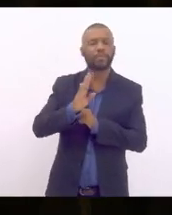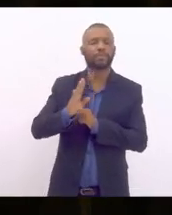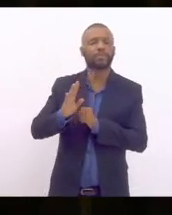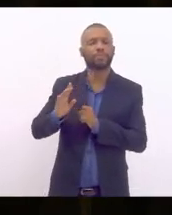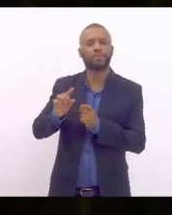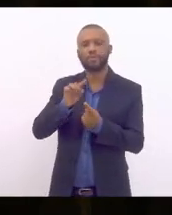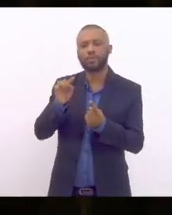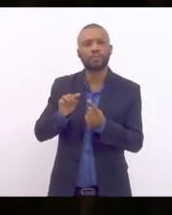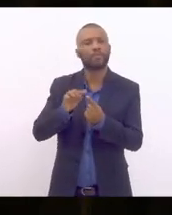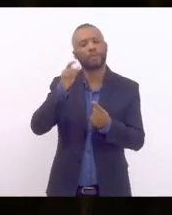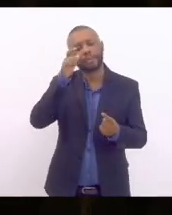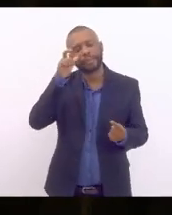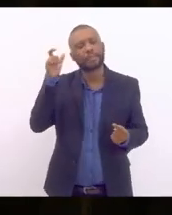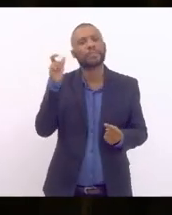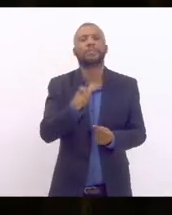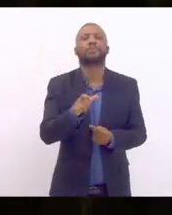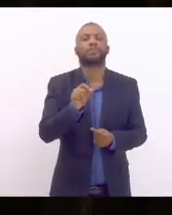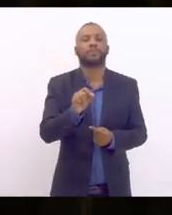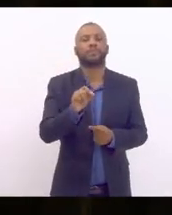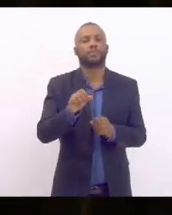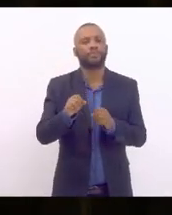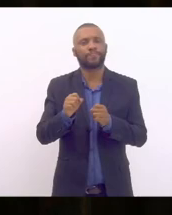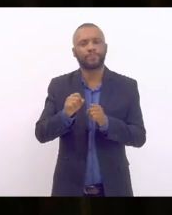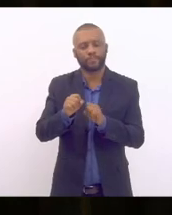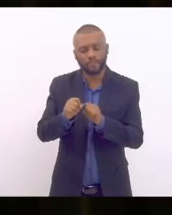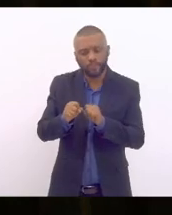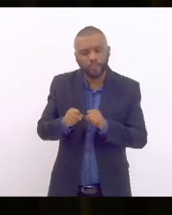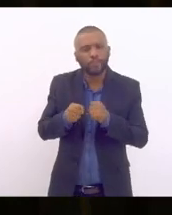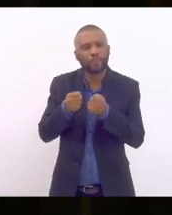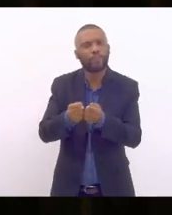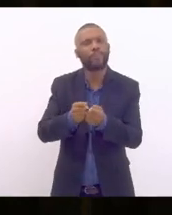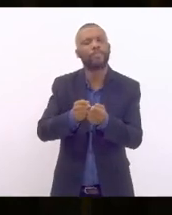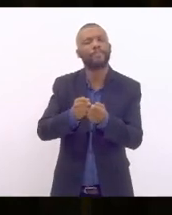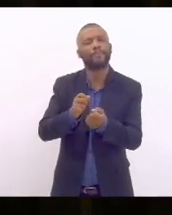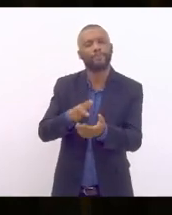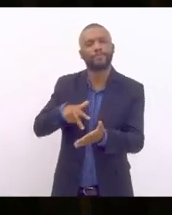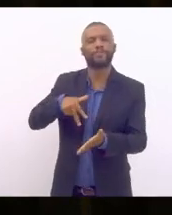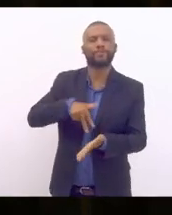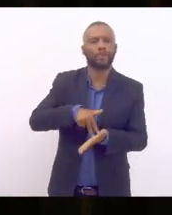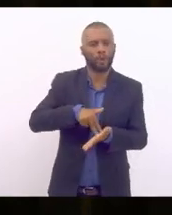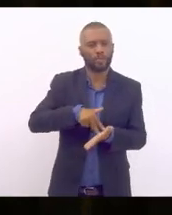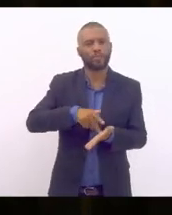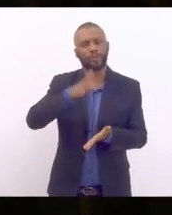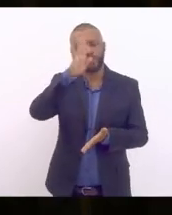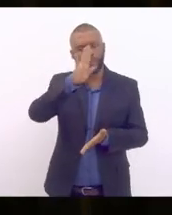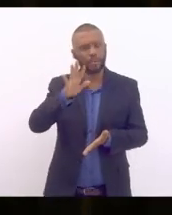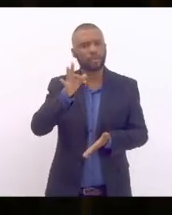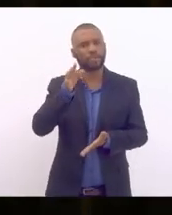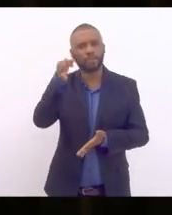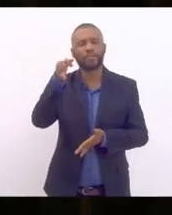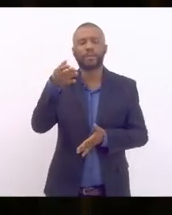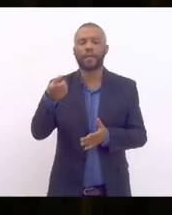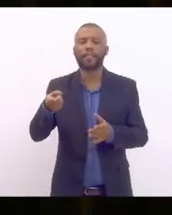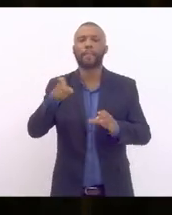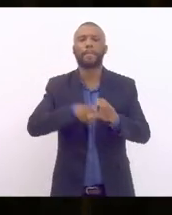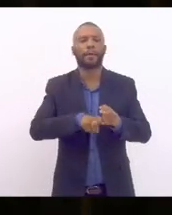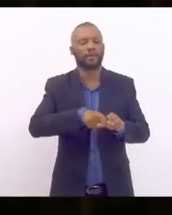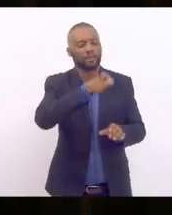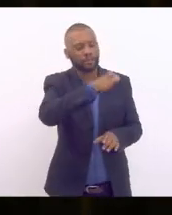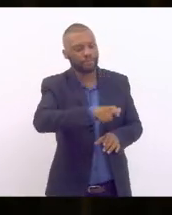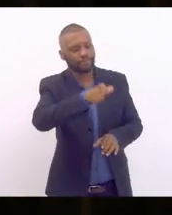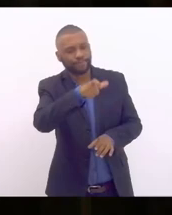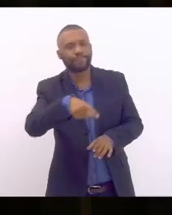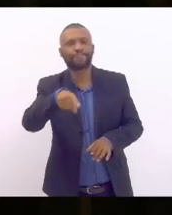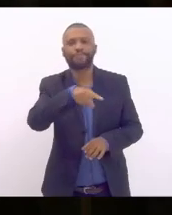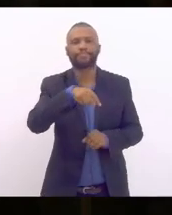por entender que um país forte uma nação com futuro depende dos Mestres e doutores do